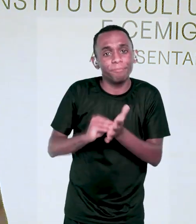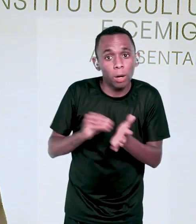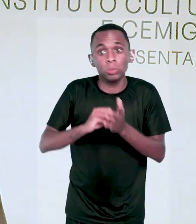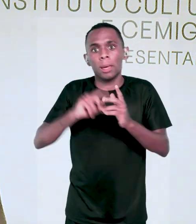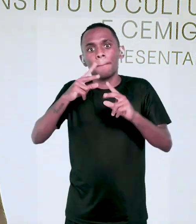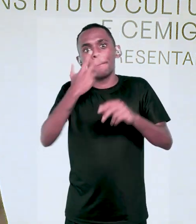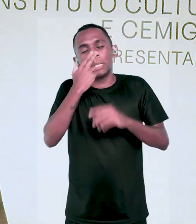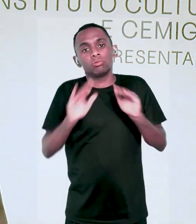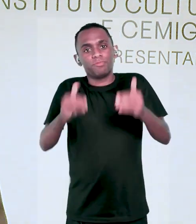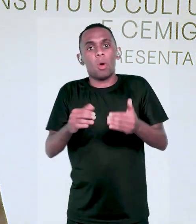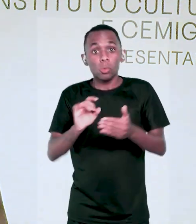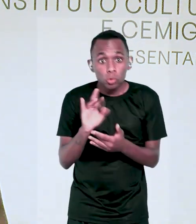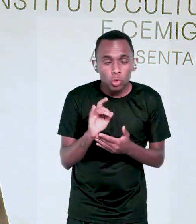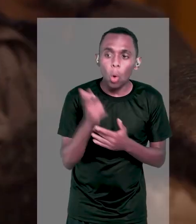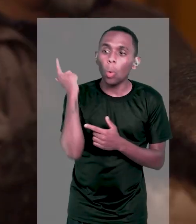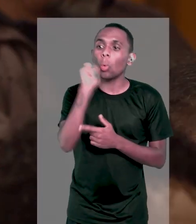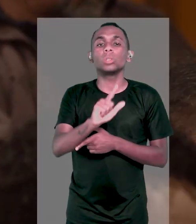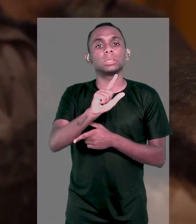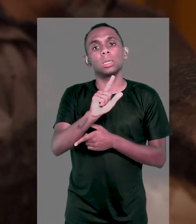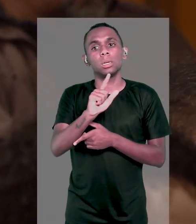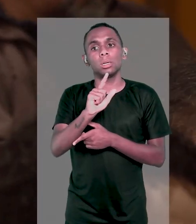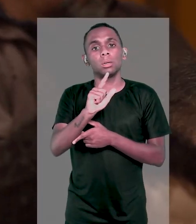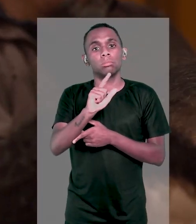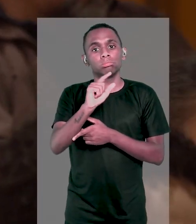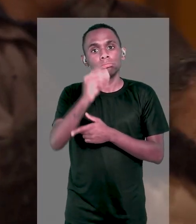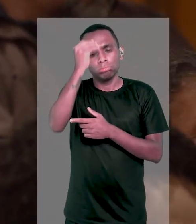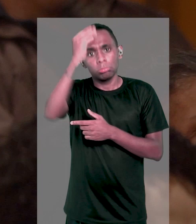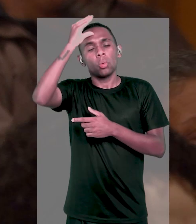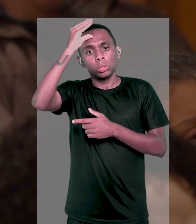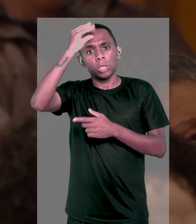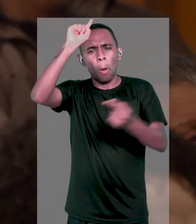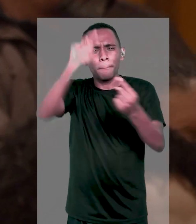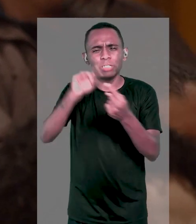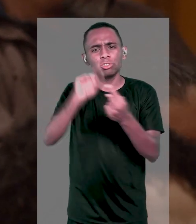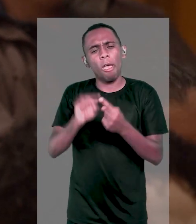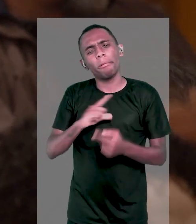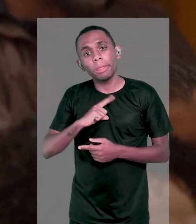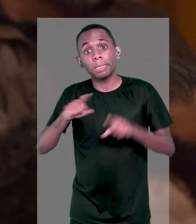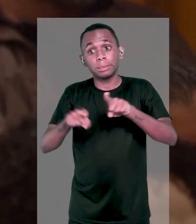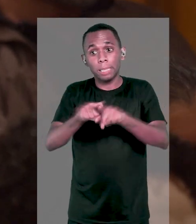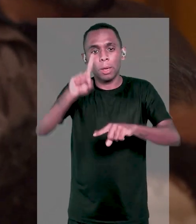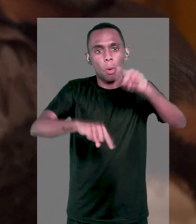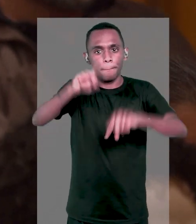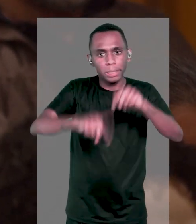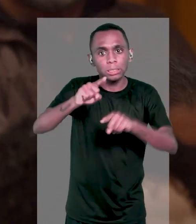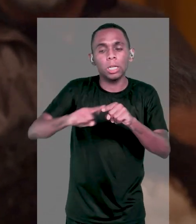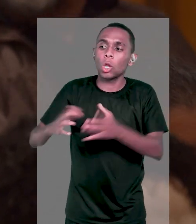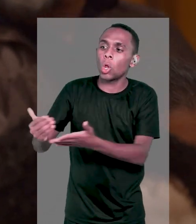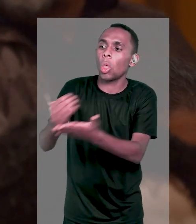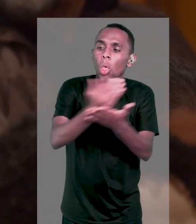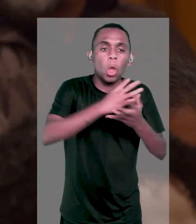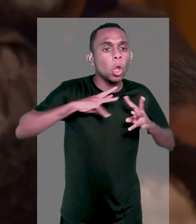degradação do espírito o momento pelo qual passamos se concentra cada vez mais em conquistar